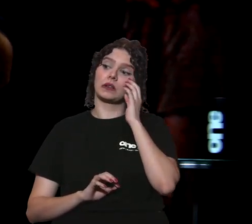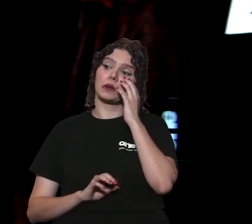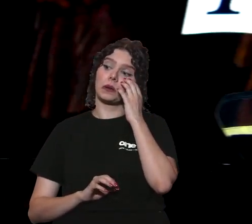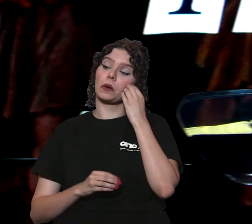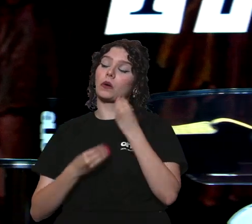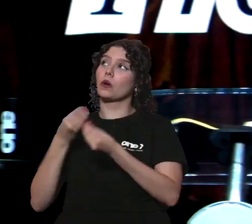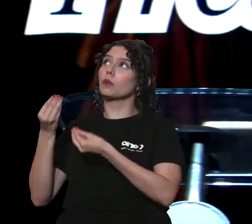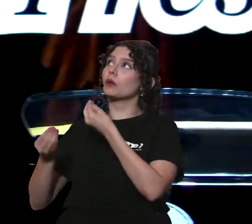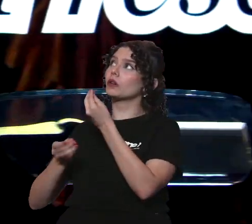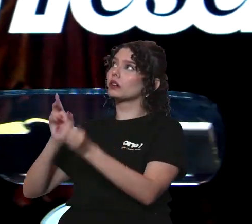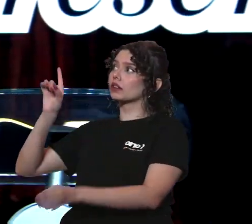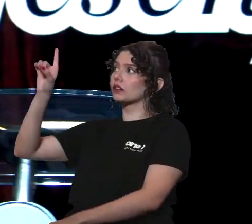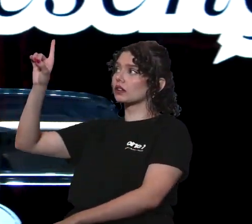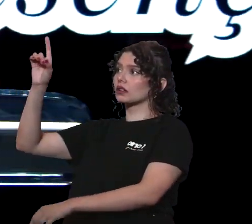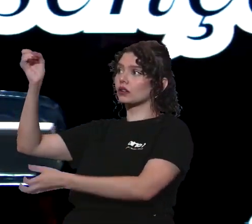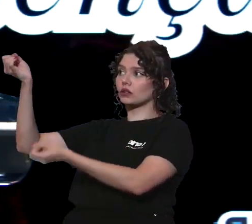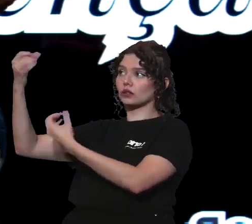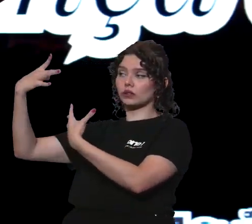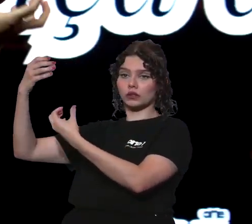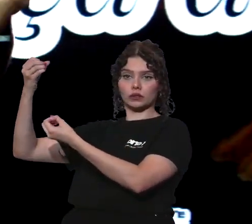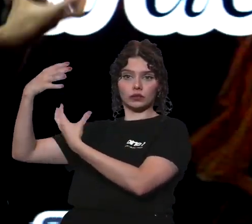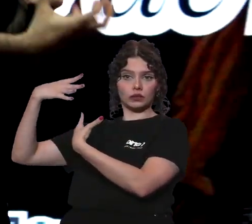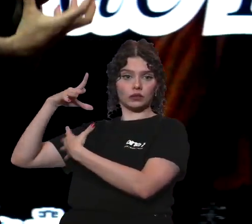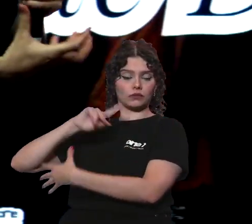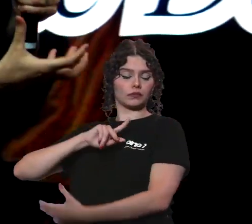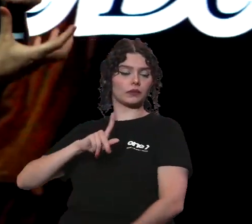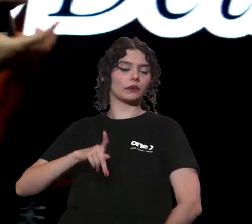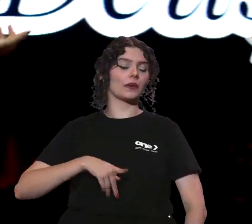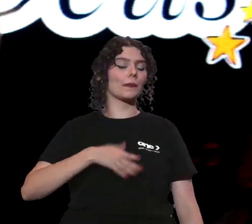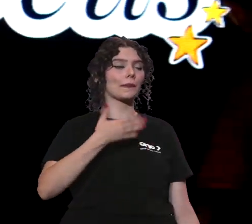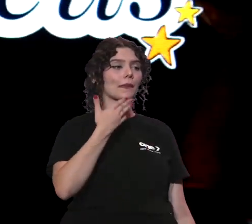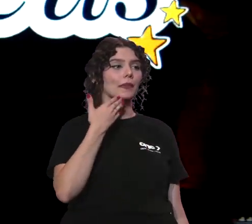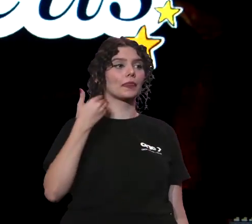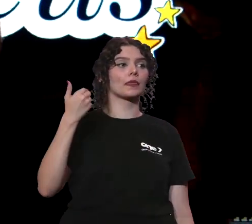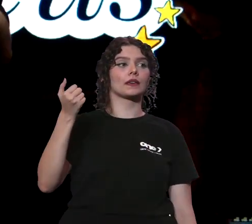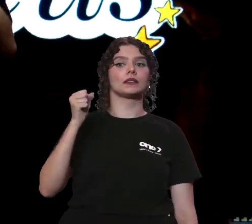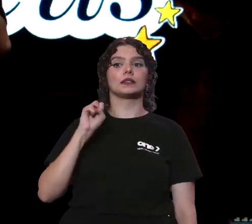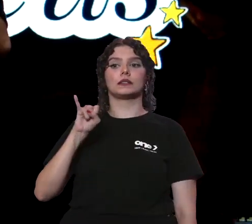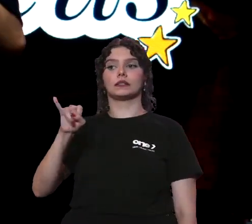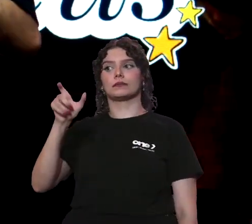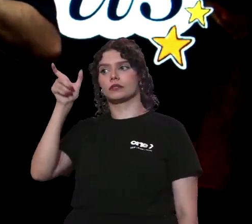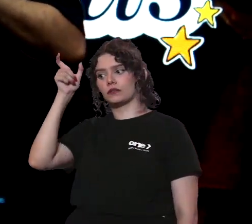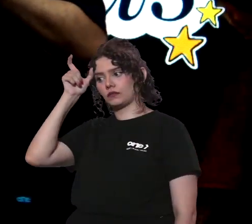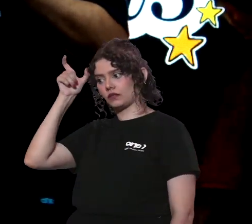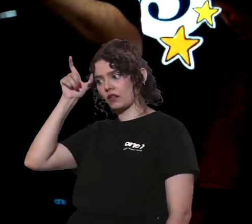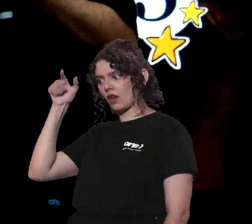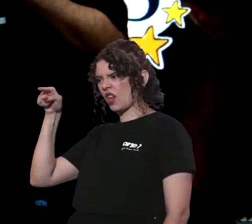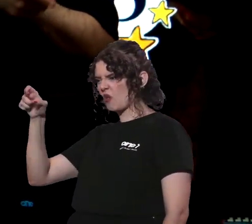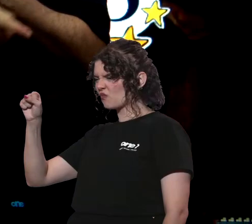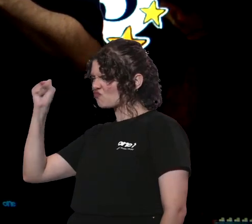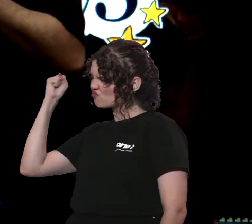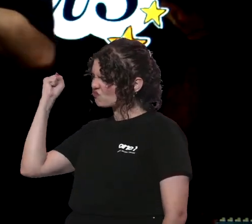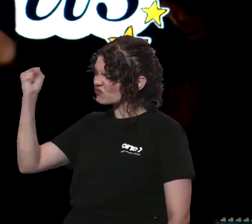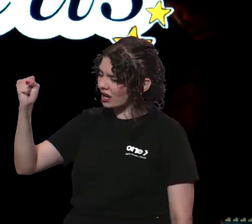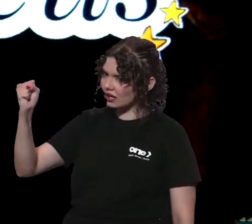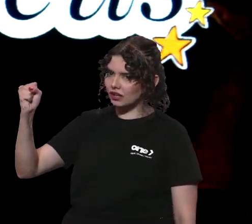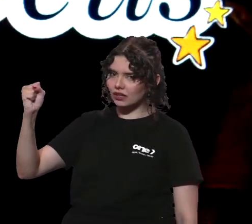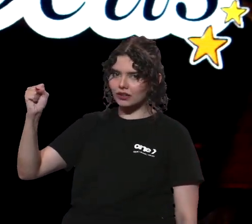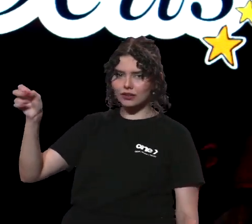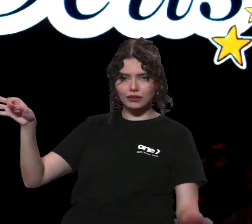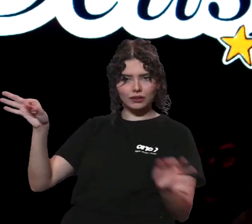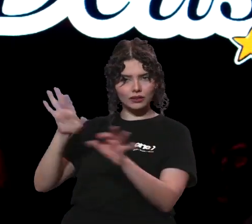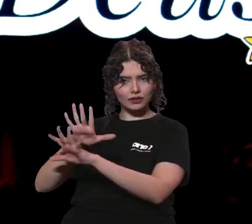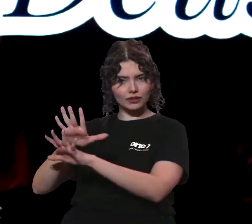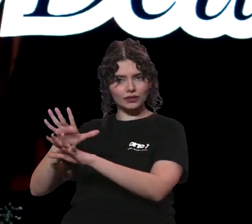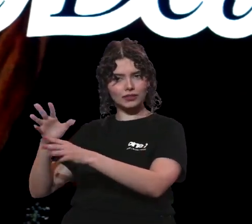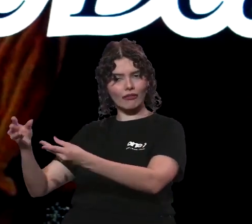de Deus? O ser humano acha que o melhor tratamento é: se o meu inimigo está me atacando, eu vou matar e acabar com ele.